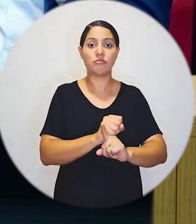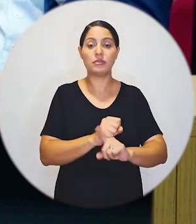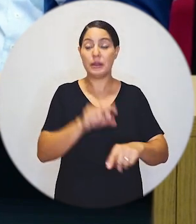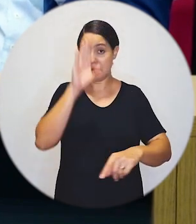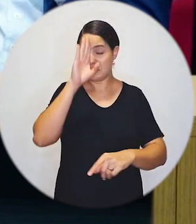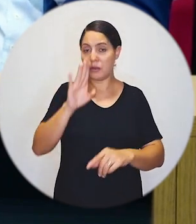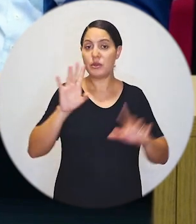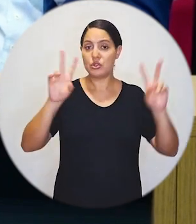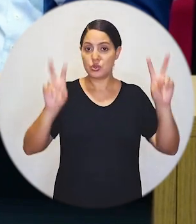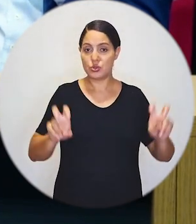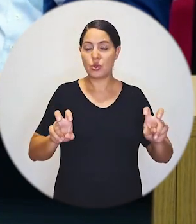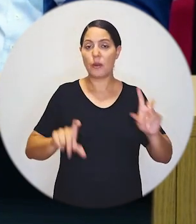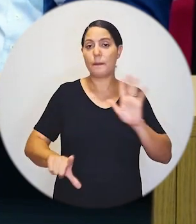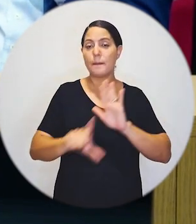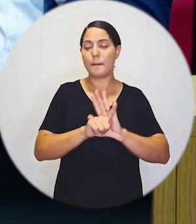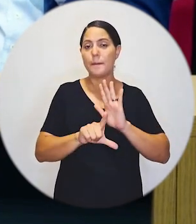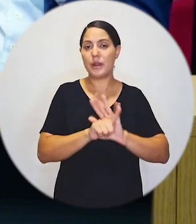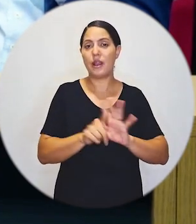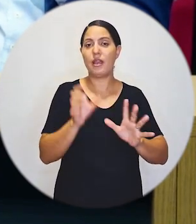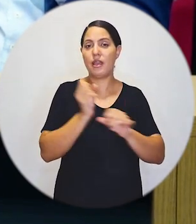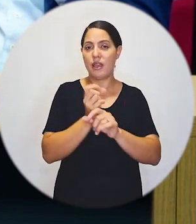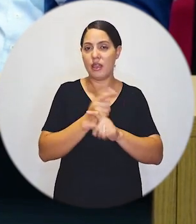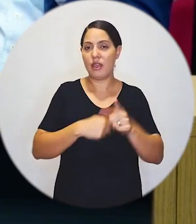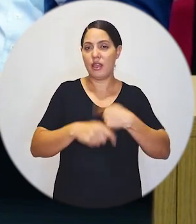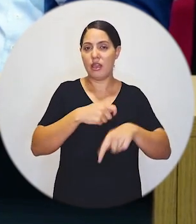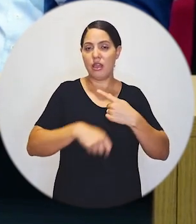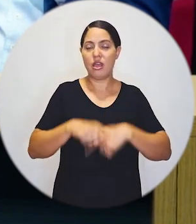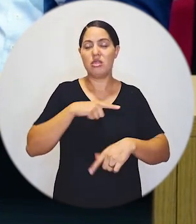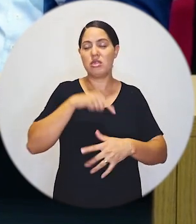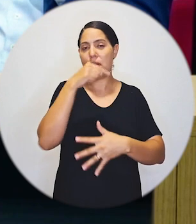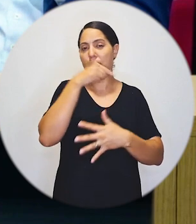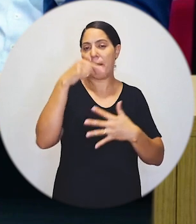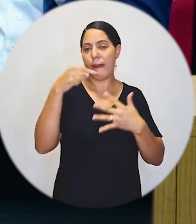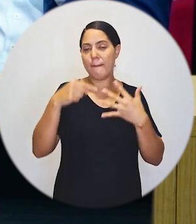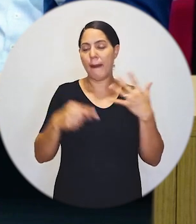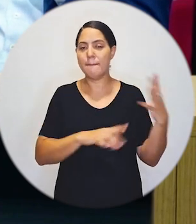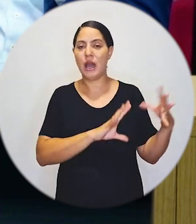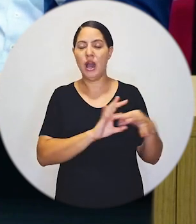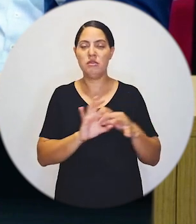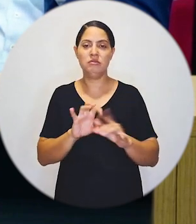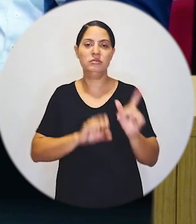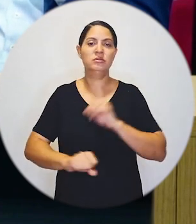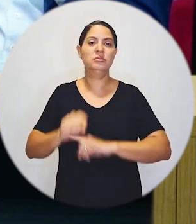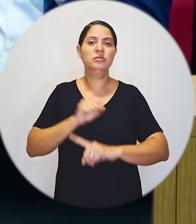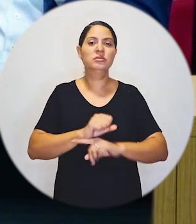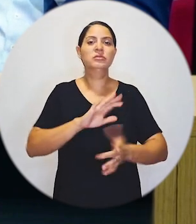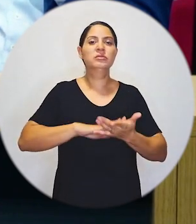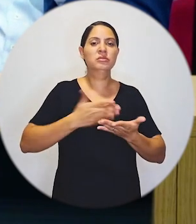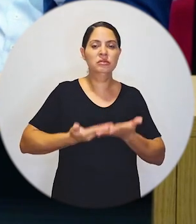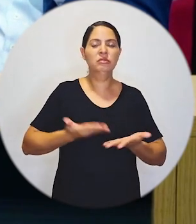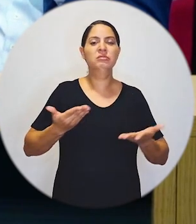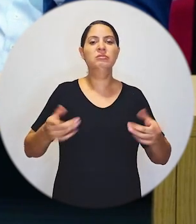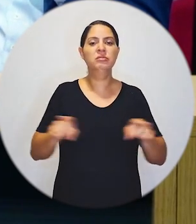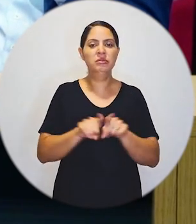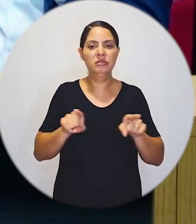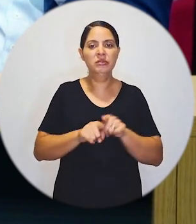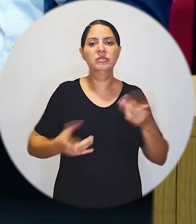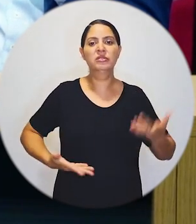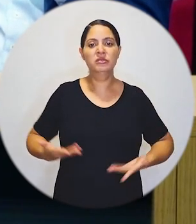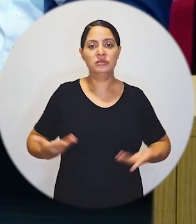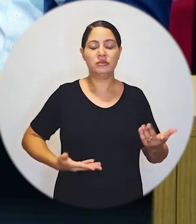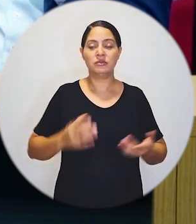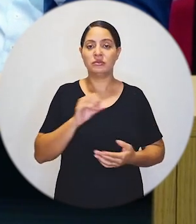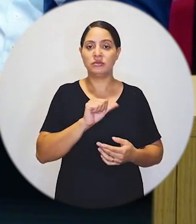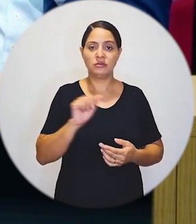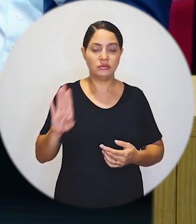social, principalmente a Lei de Liberdade Econômica, que colocou lá uma série de dispositivos em relação à função social, em relação à interpretação, à